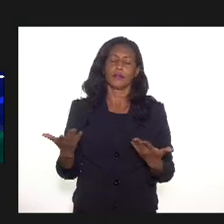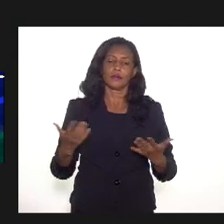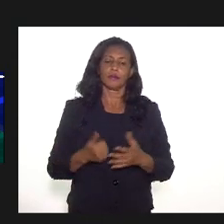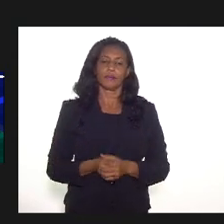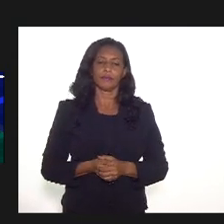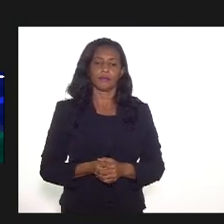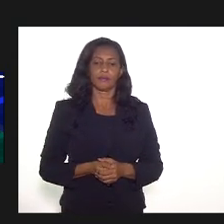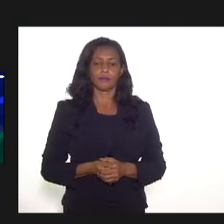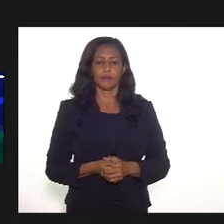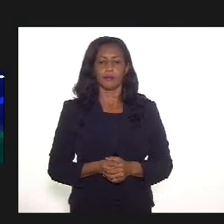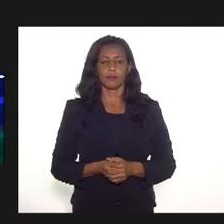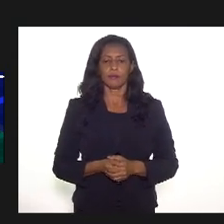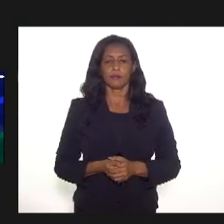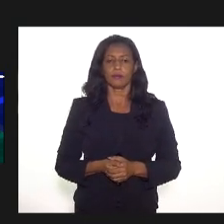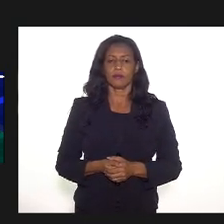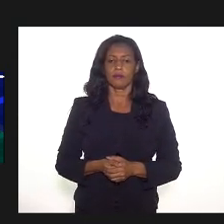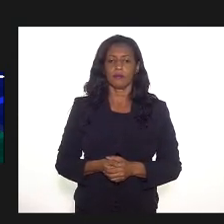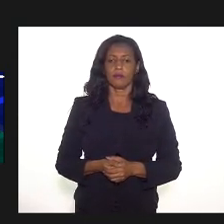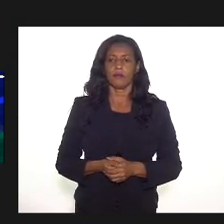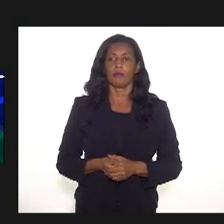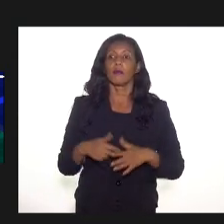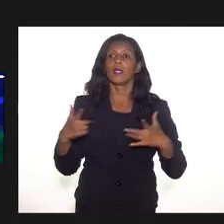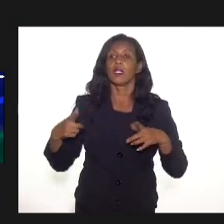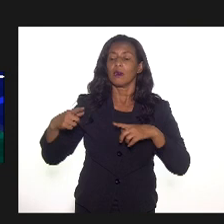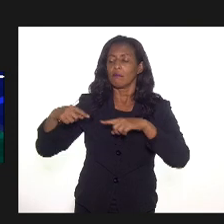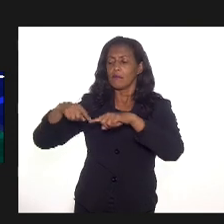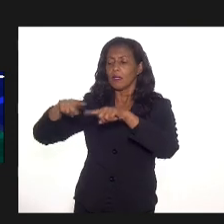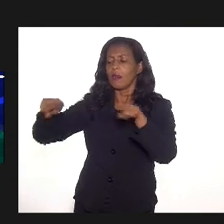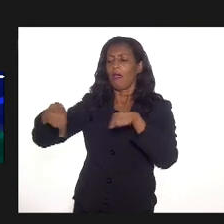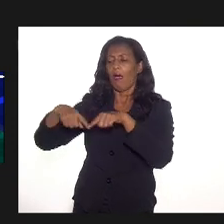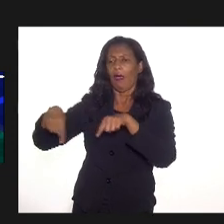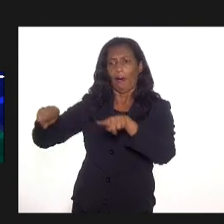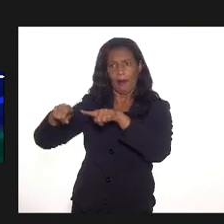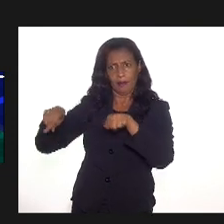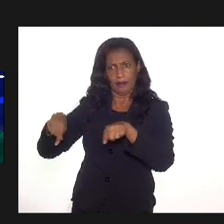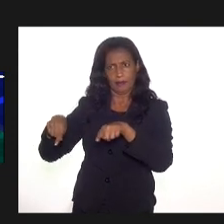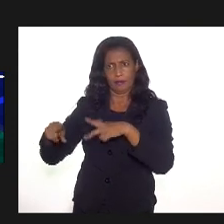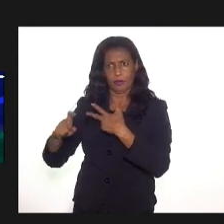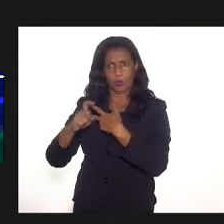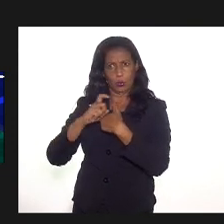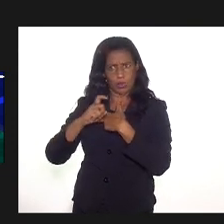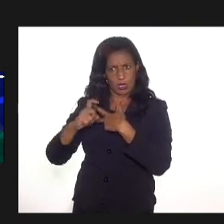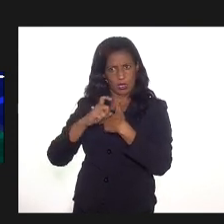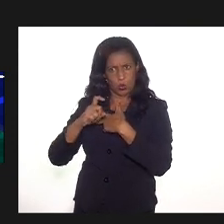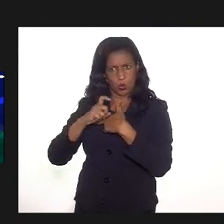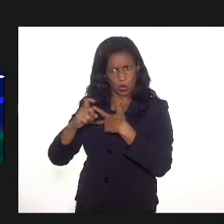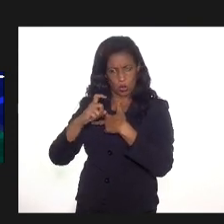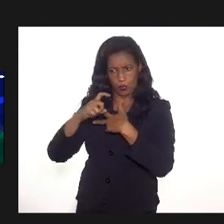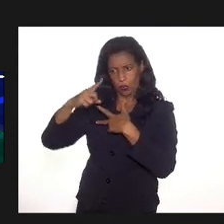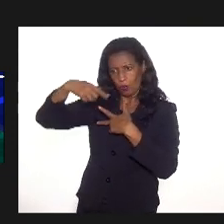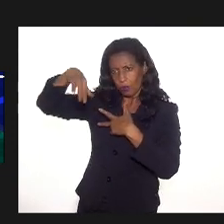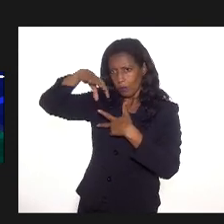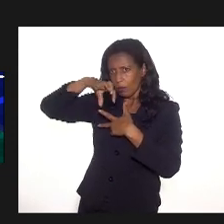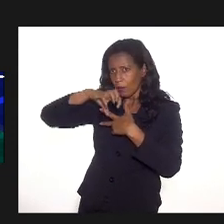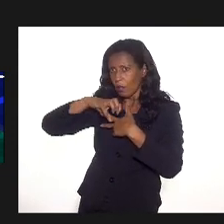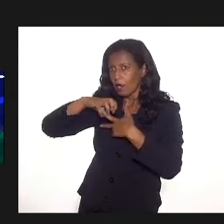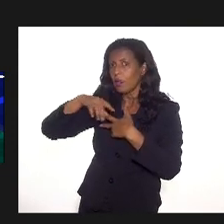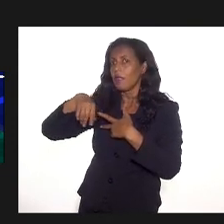que área de atuação do Executivo foi mais afetada?